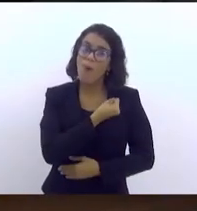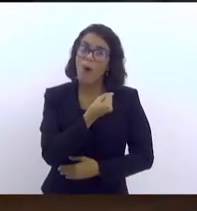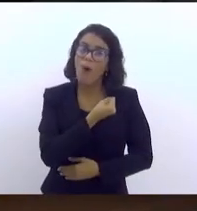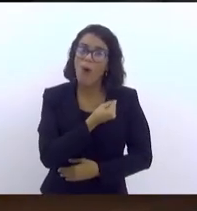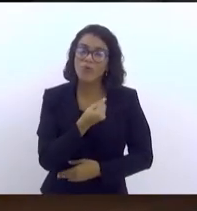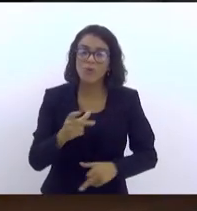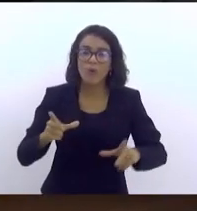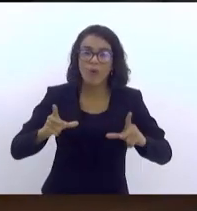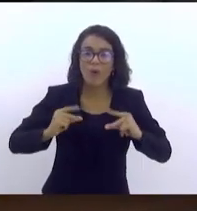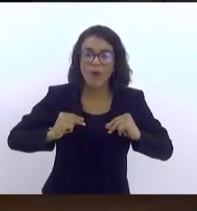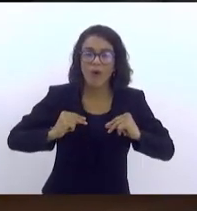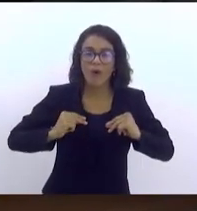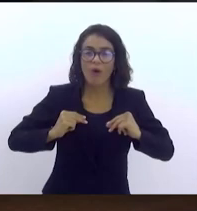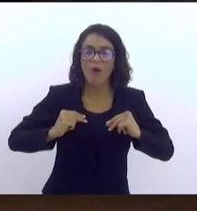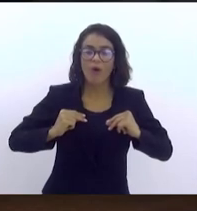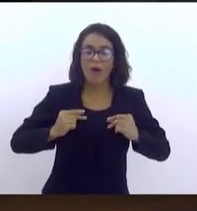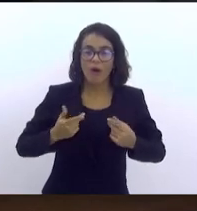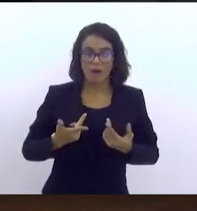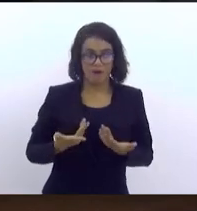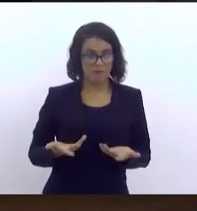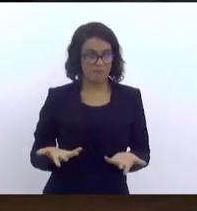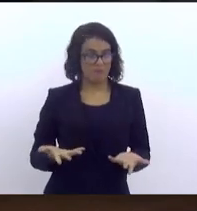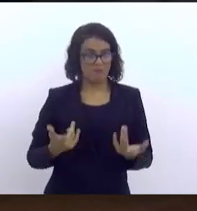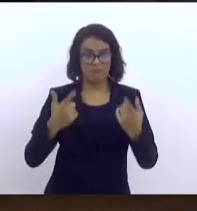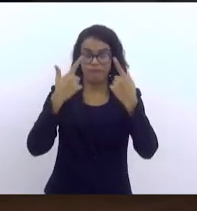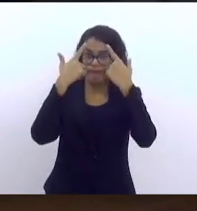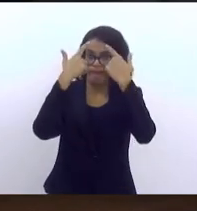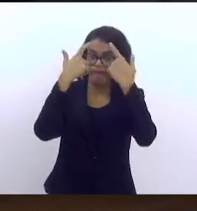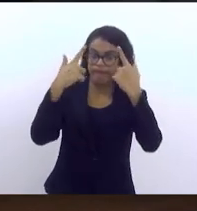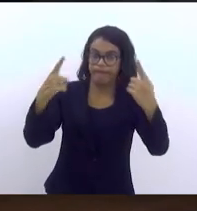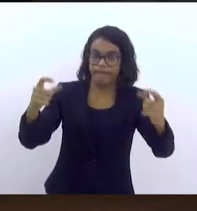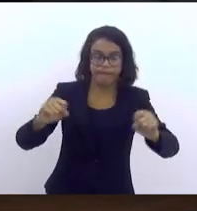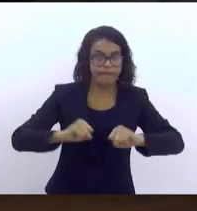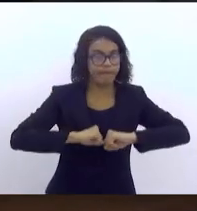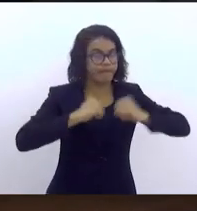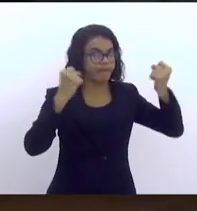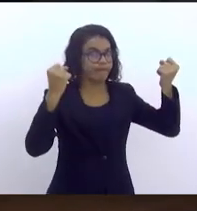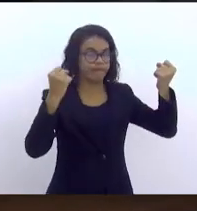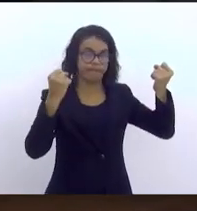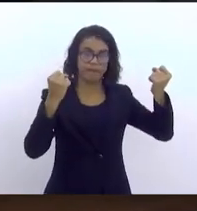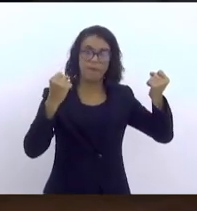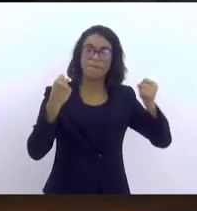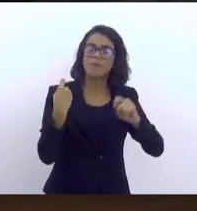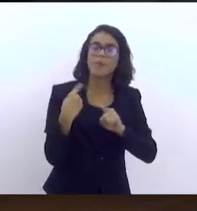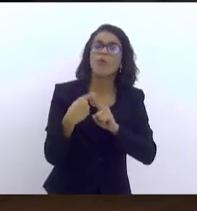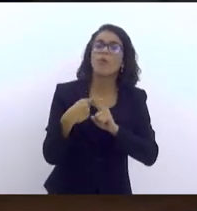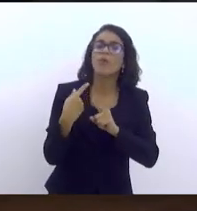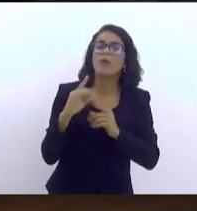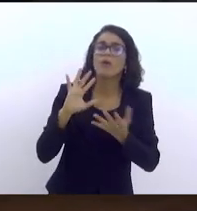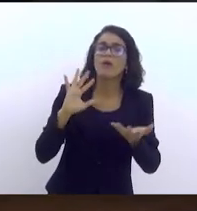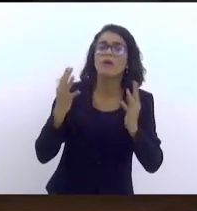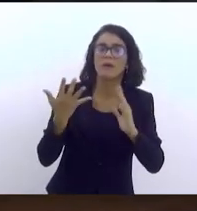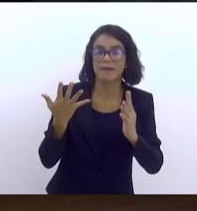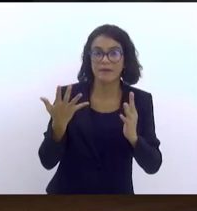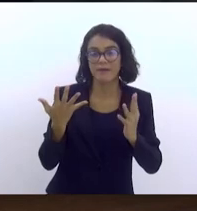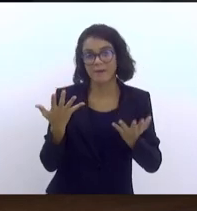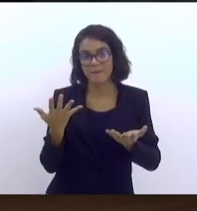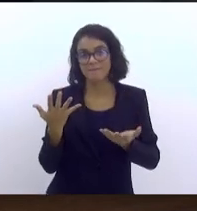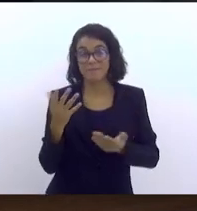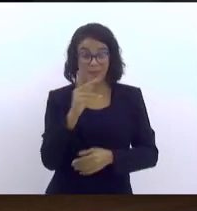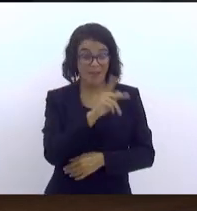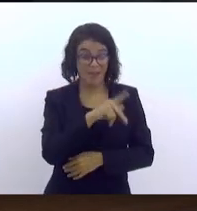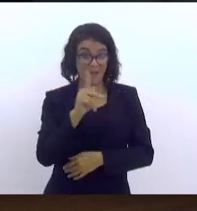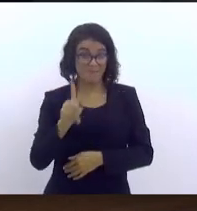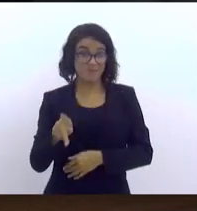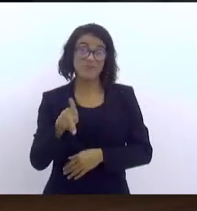mérito Foi algo extremamente revoltante não foi algo resolvido porque o que que vai acontecer é